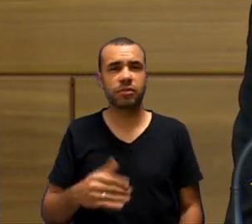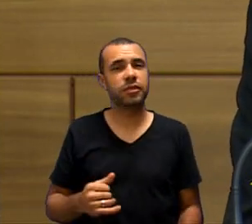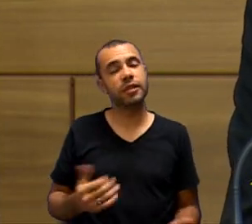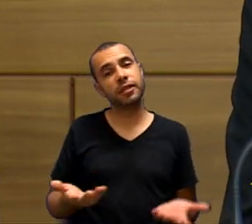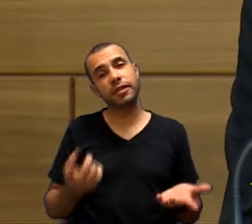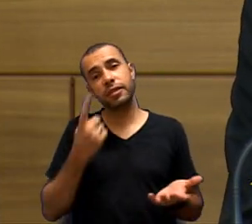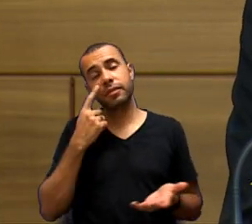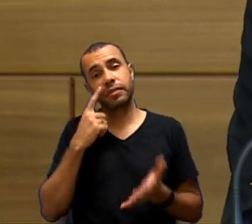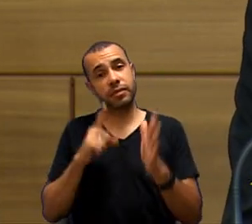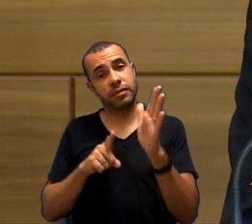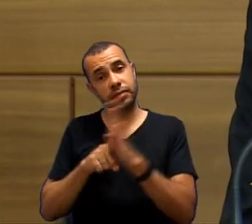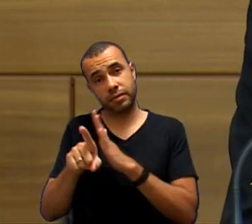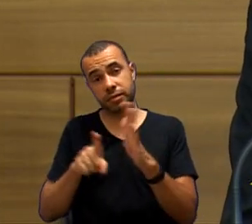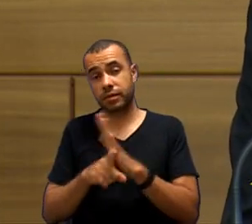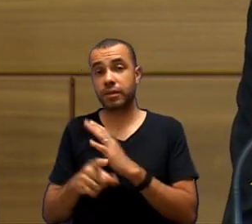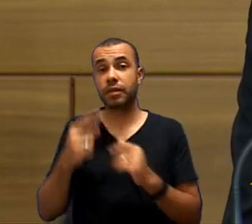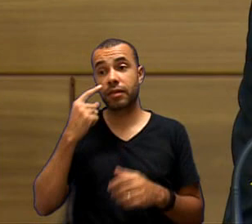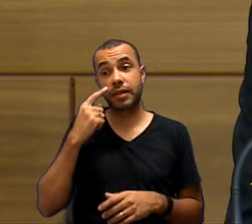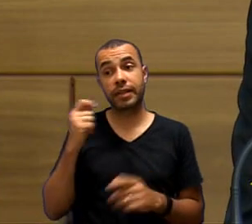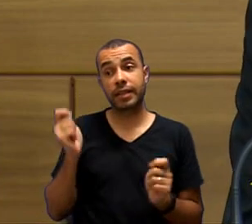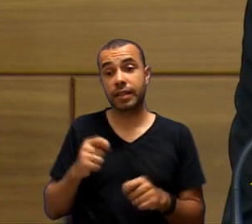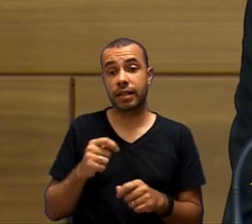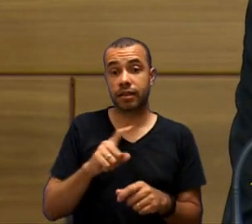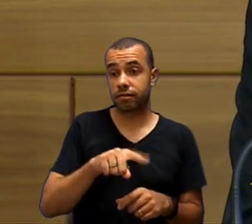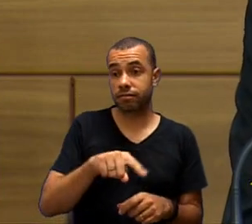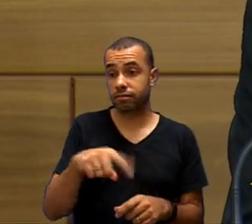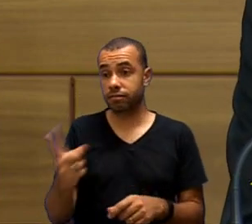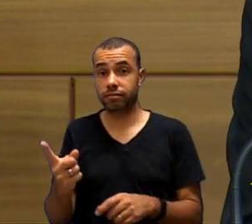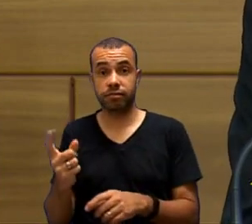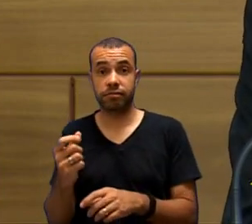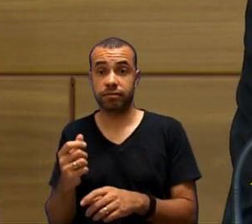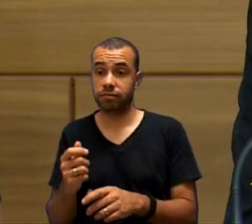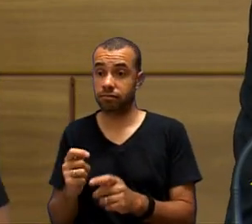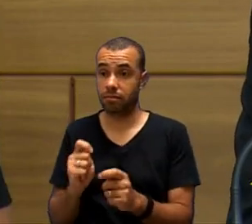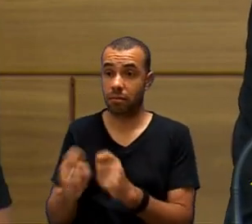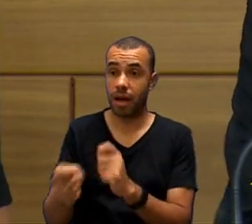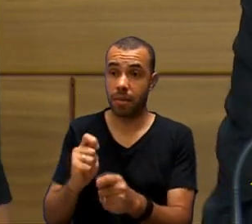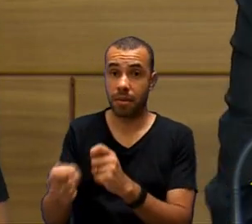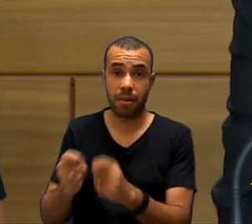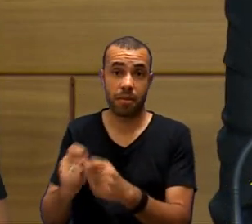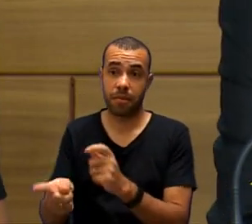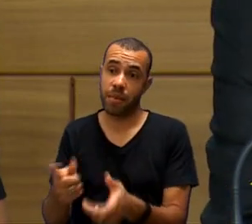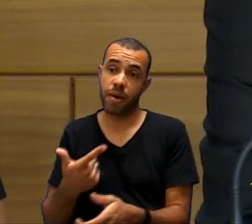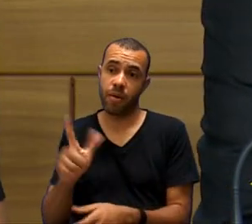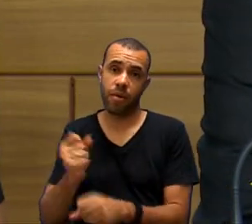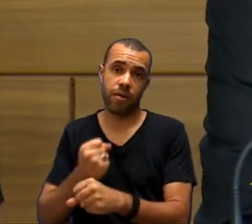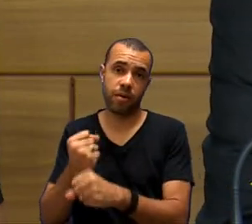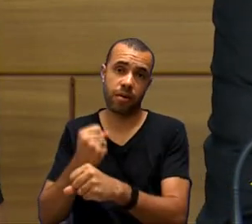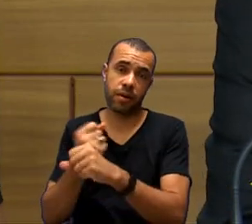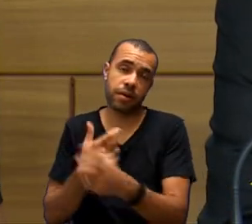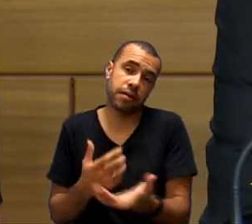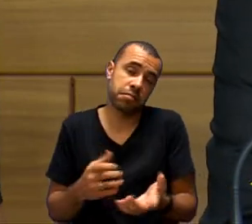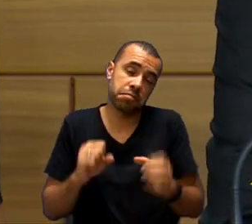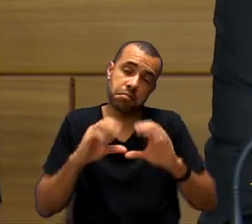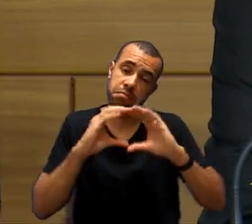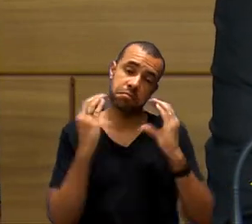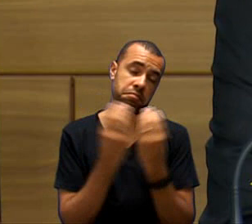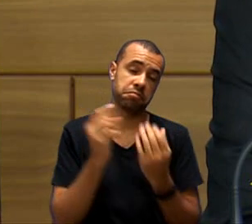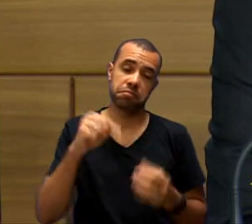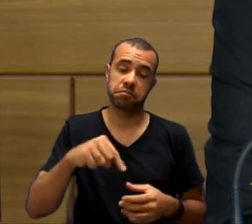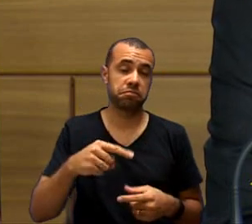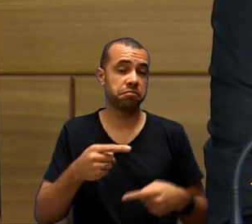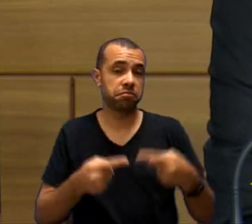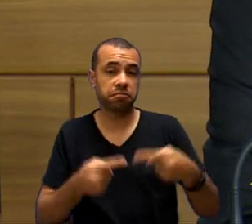nós financiemos outra obra a ser, muitas vezes, eleita pela própria Câmara, que, discutindo, pode entender que existam obras que